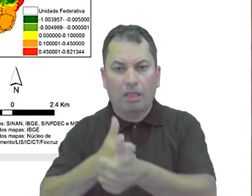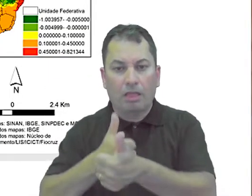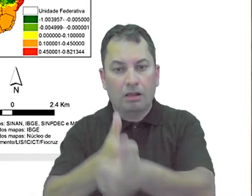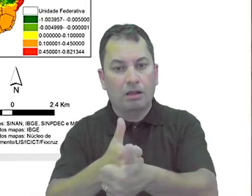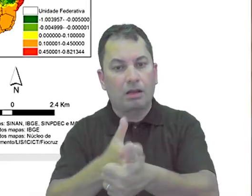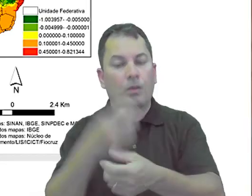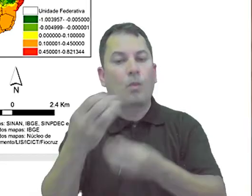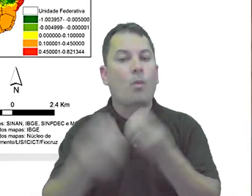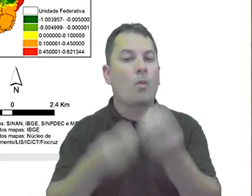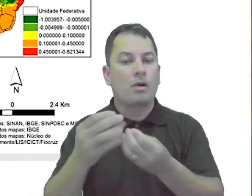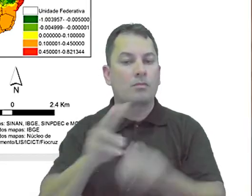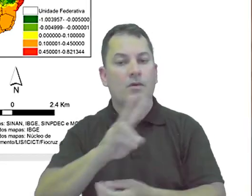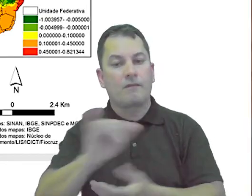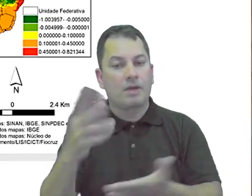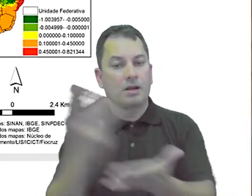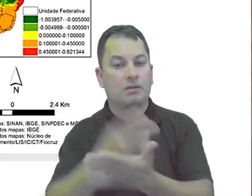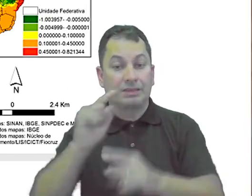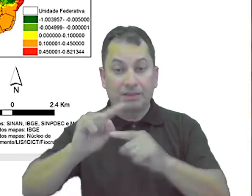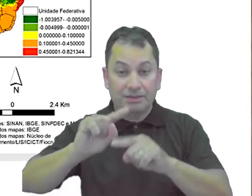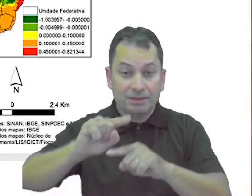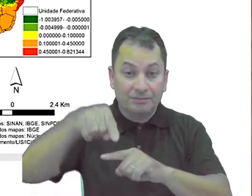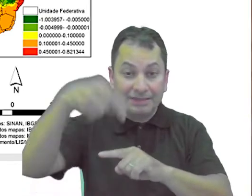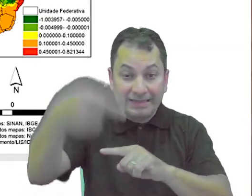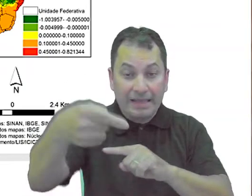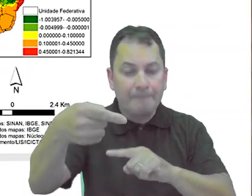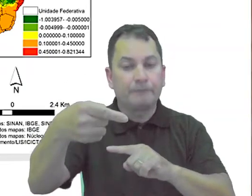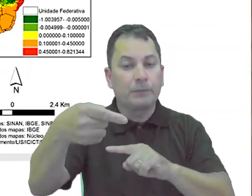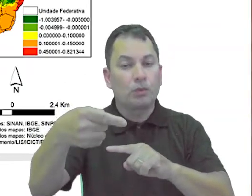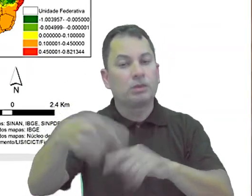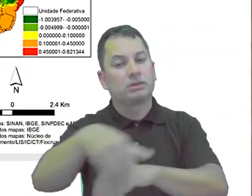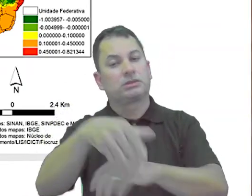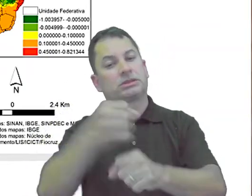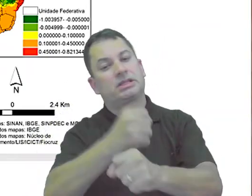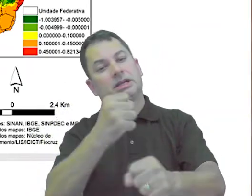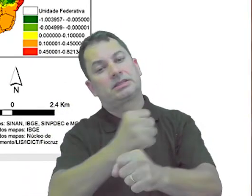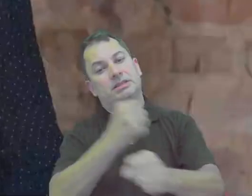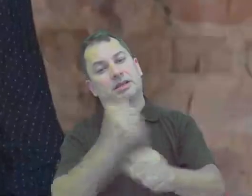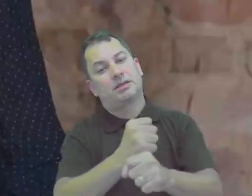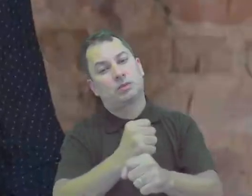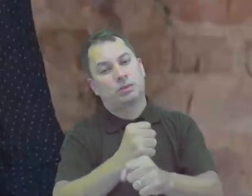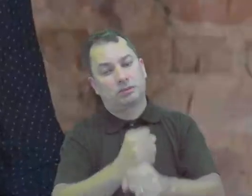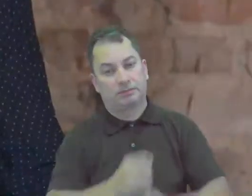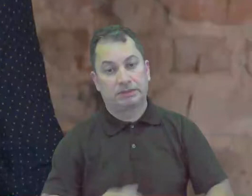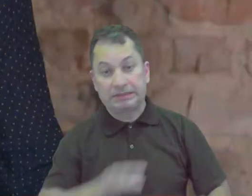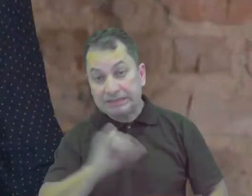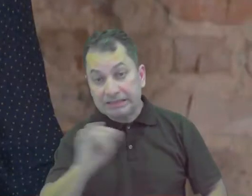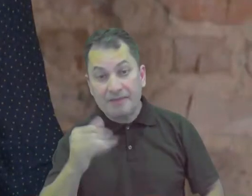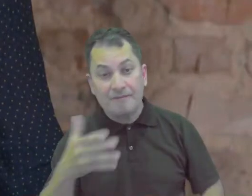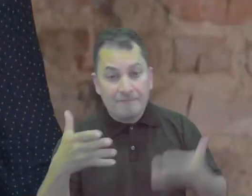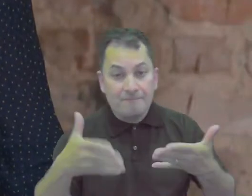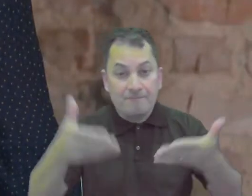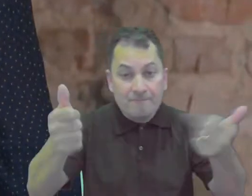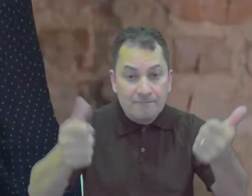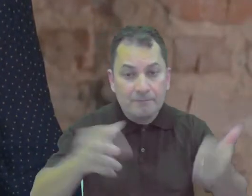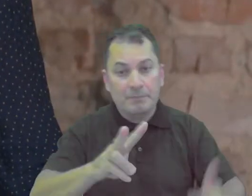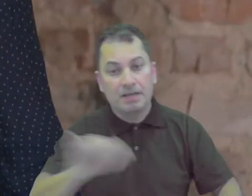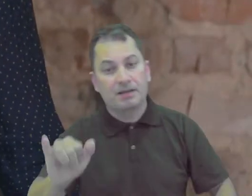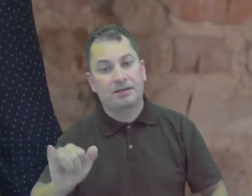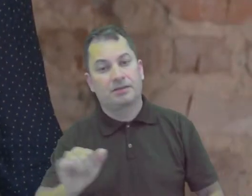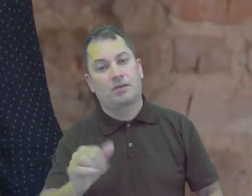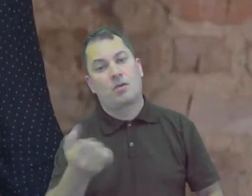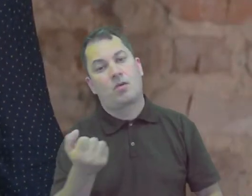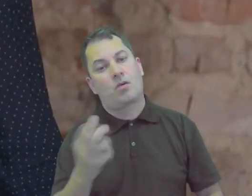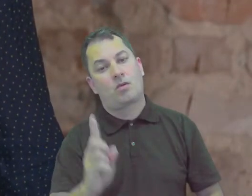acontecendo depois dessas obras, né, como é que vai acontecendo essa incidência. E a gente reparou, né, que as obras